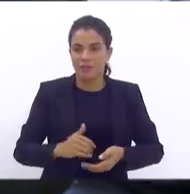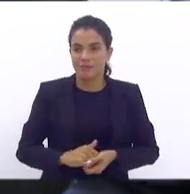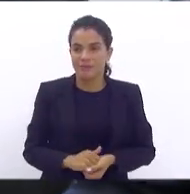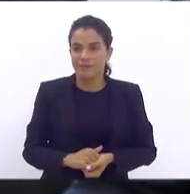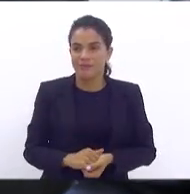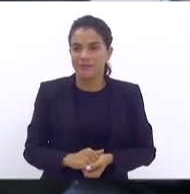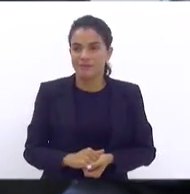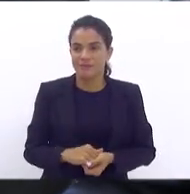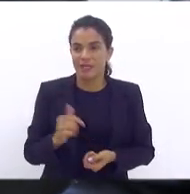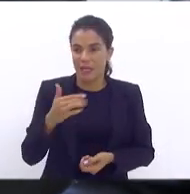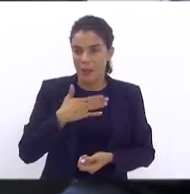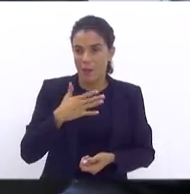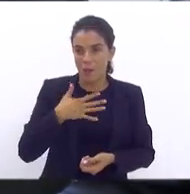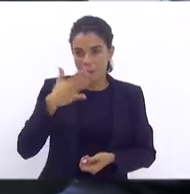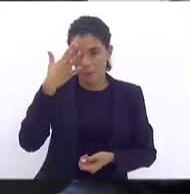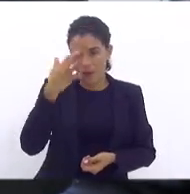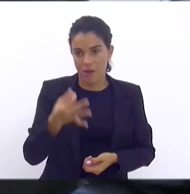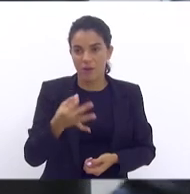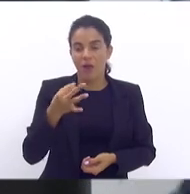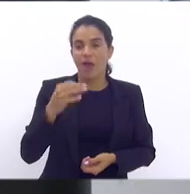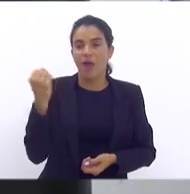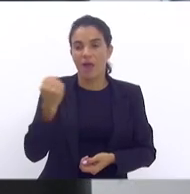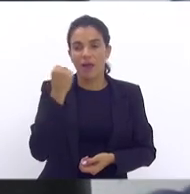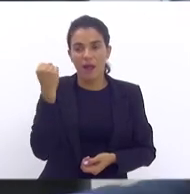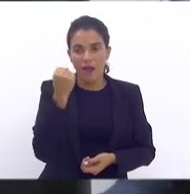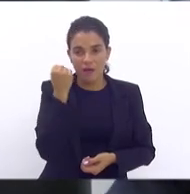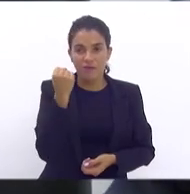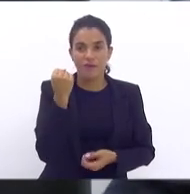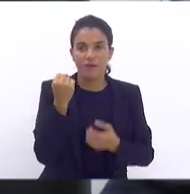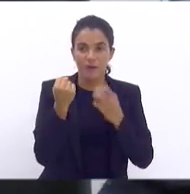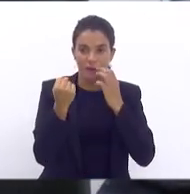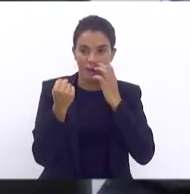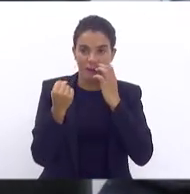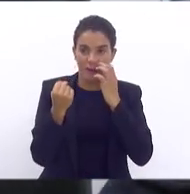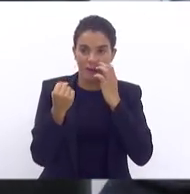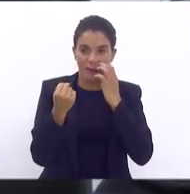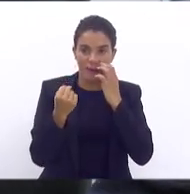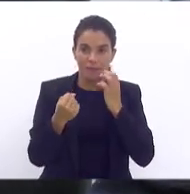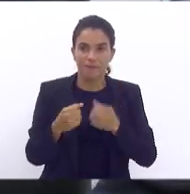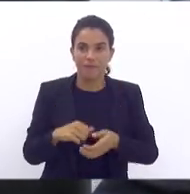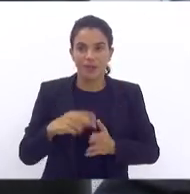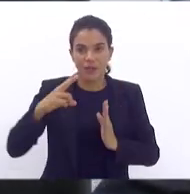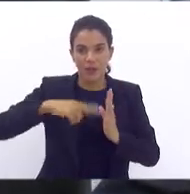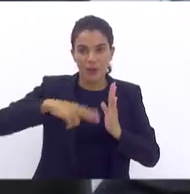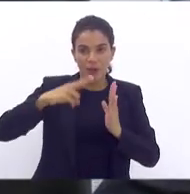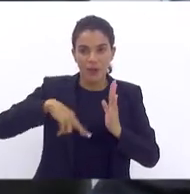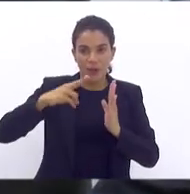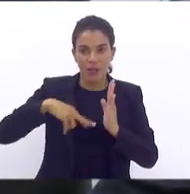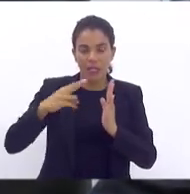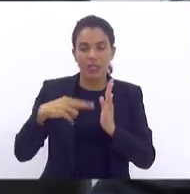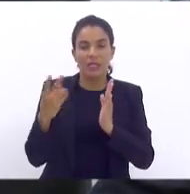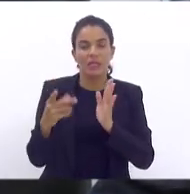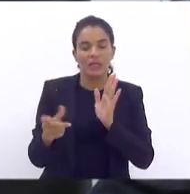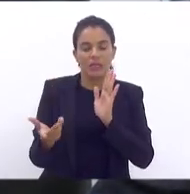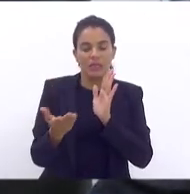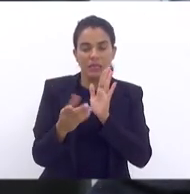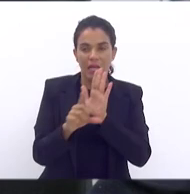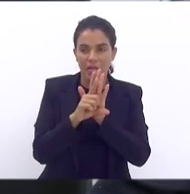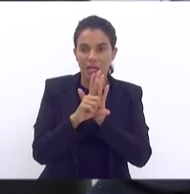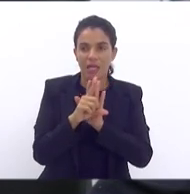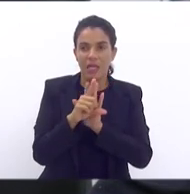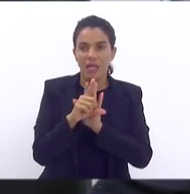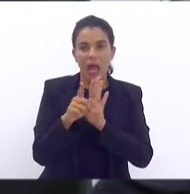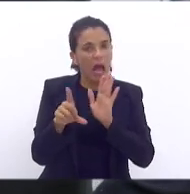Isso é grave. No meu entendimento, Deodato, é muito grave. Pelo que eu li aqui da legislação federal, ela é mais